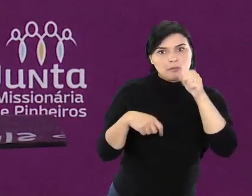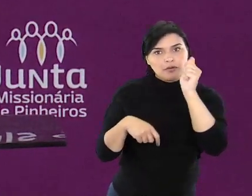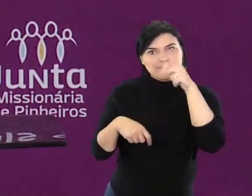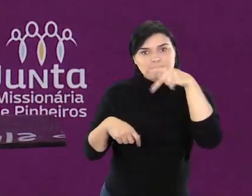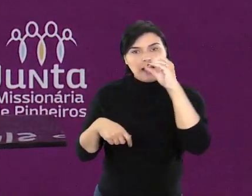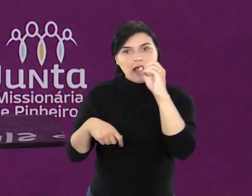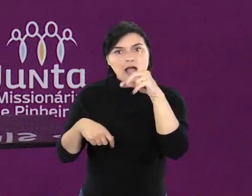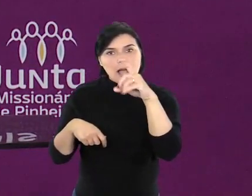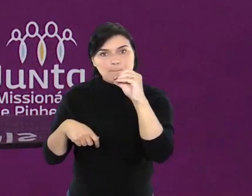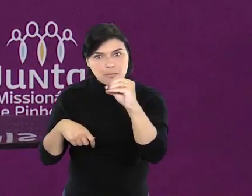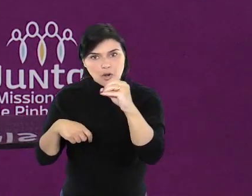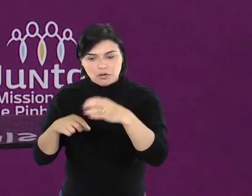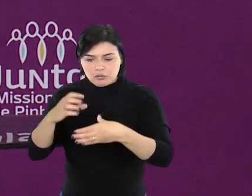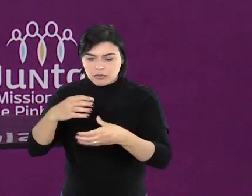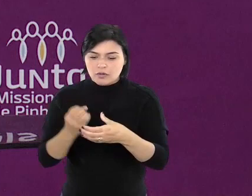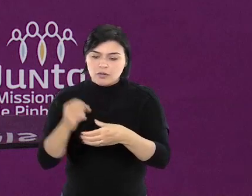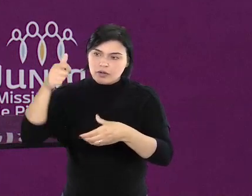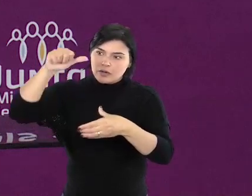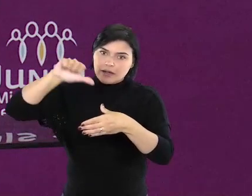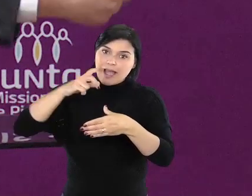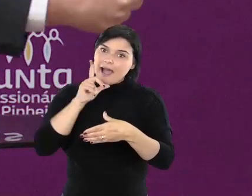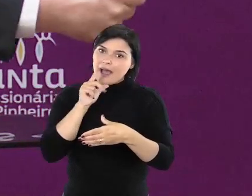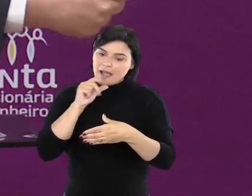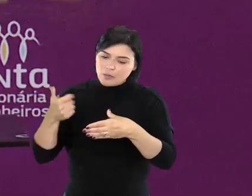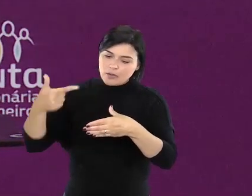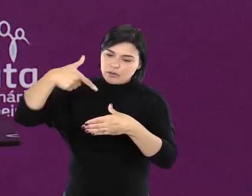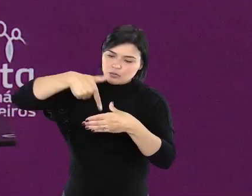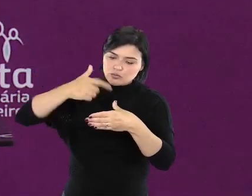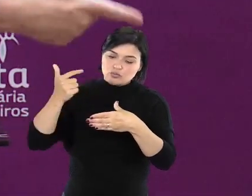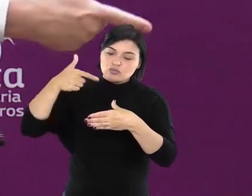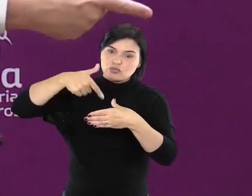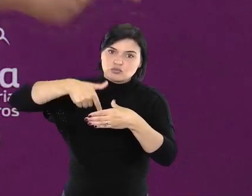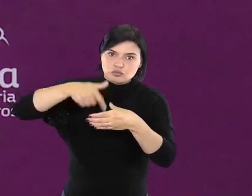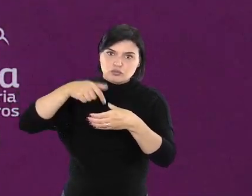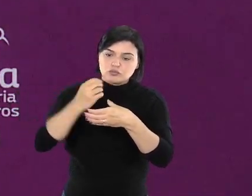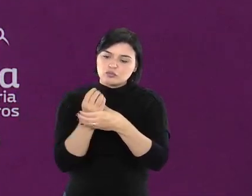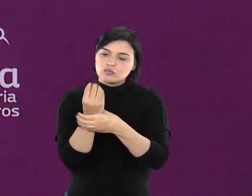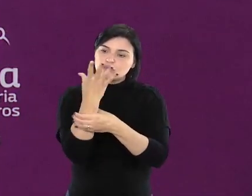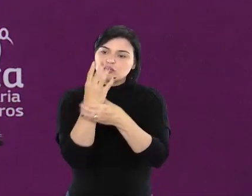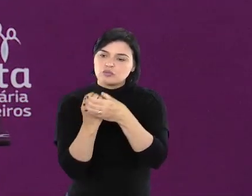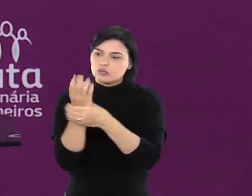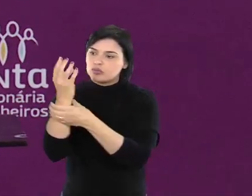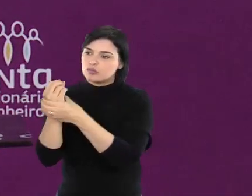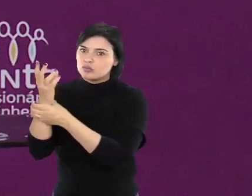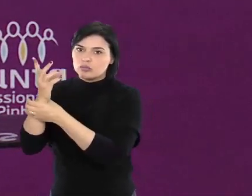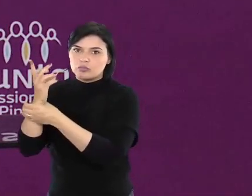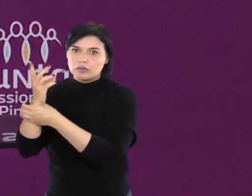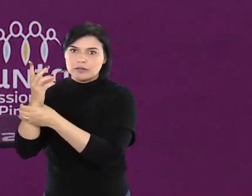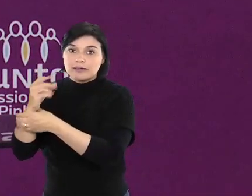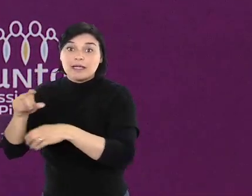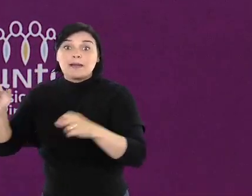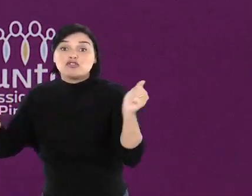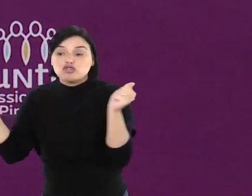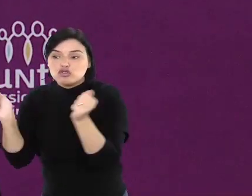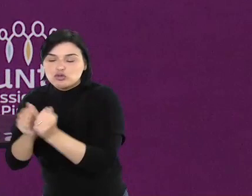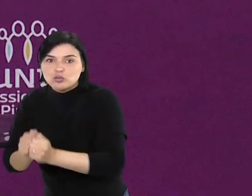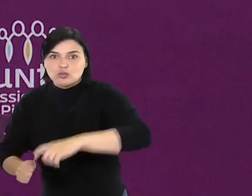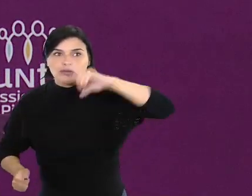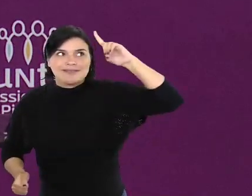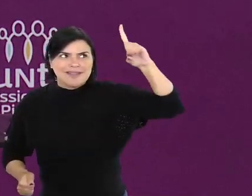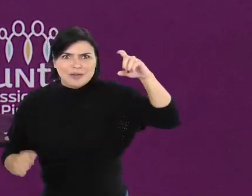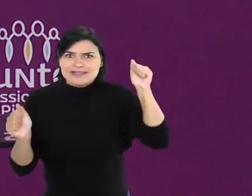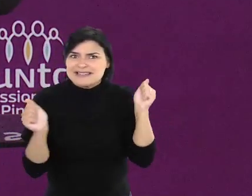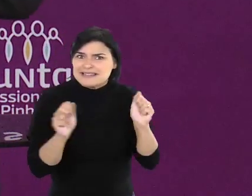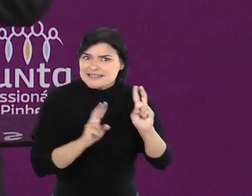ministerial todo sucesso de liderança espiritual provém de Deus por isso que Jesus disse Sem mim nada podeis